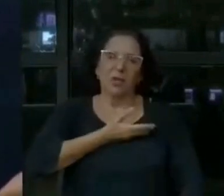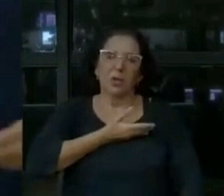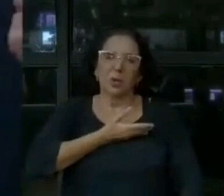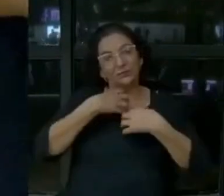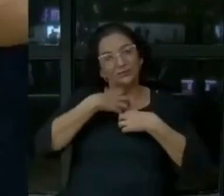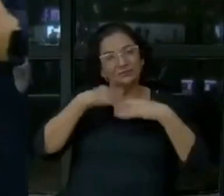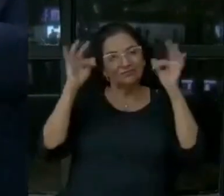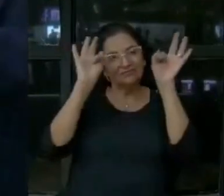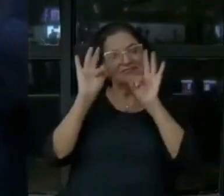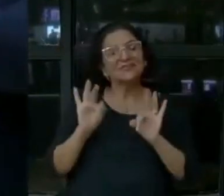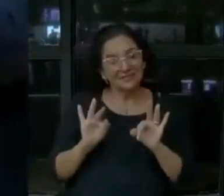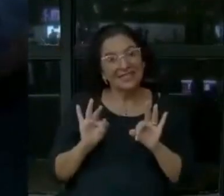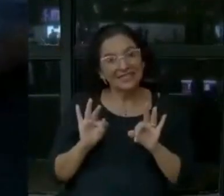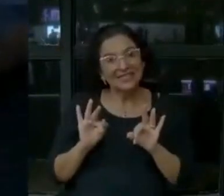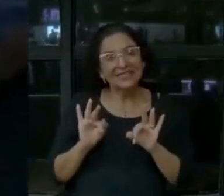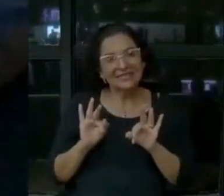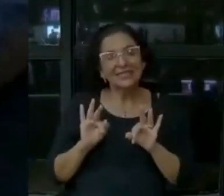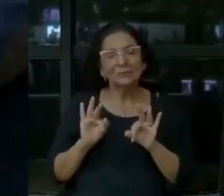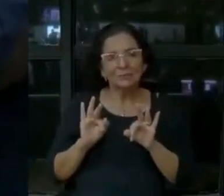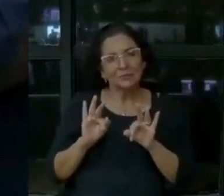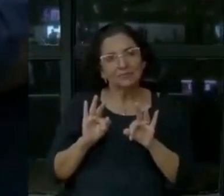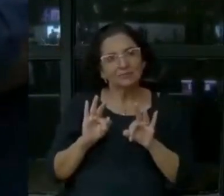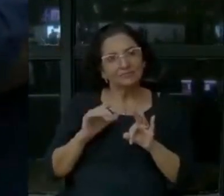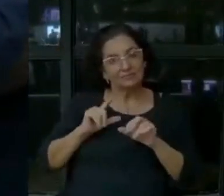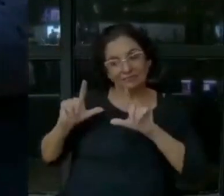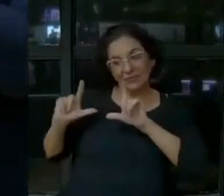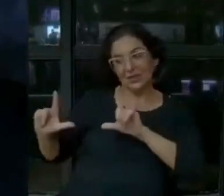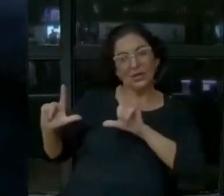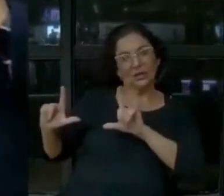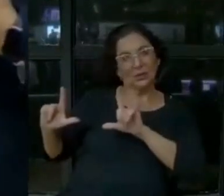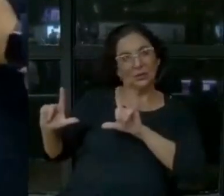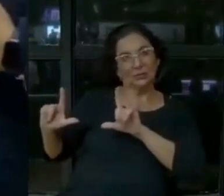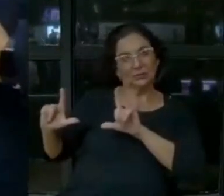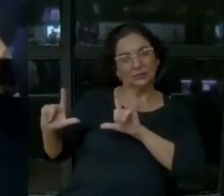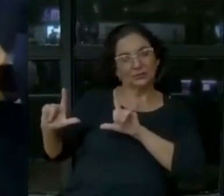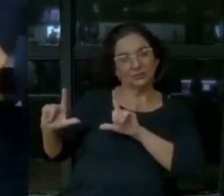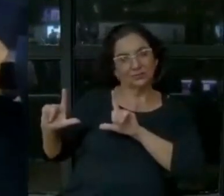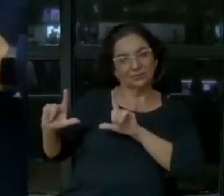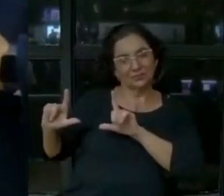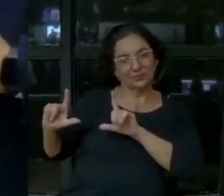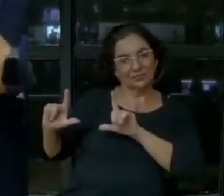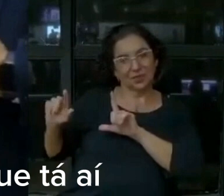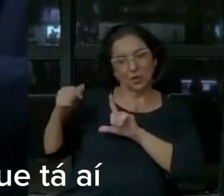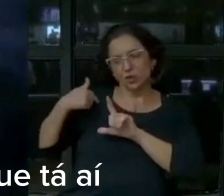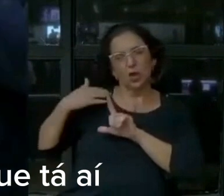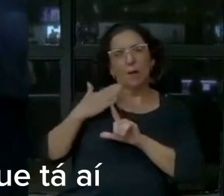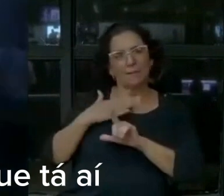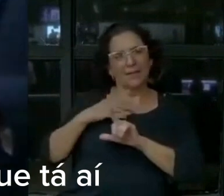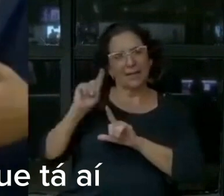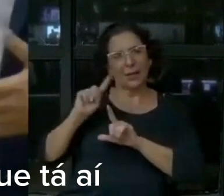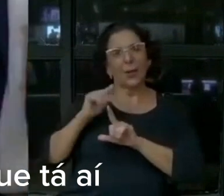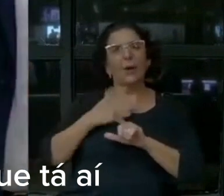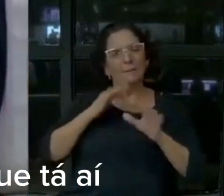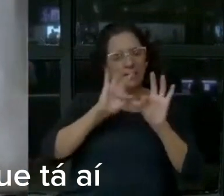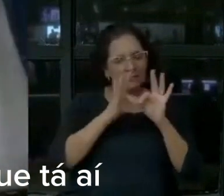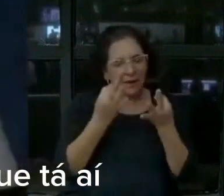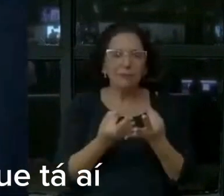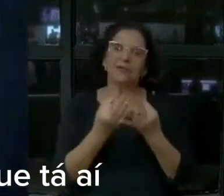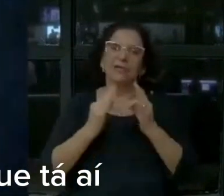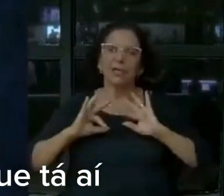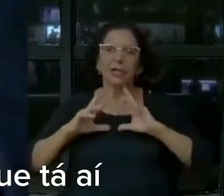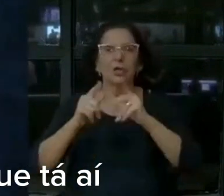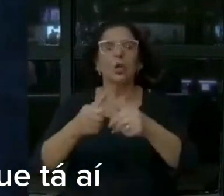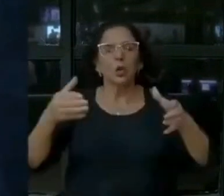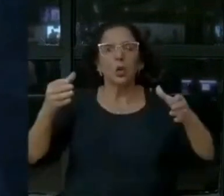por aqui, porque esse quadro aqui, ele não representa só a mim, ele representa a minha família e toda a